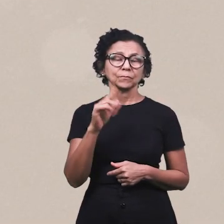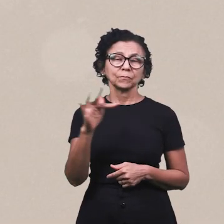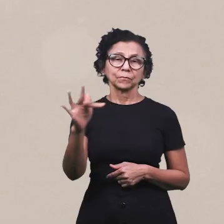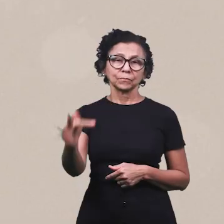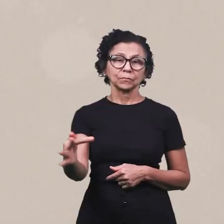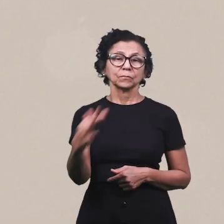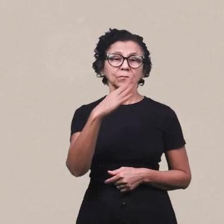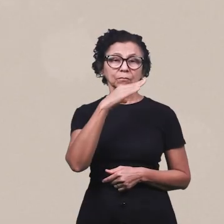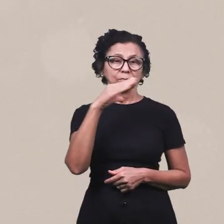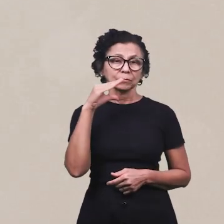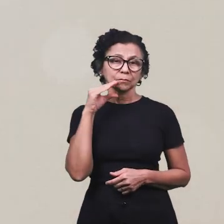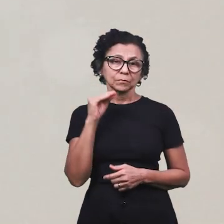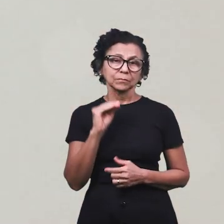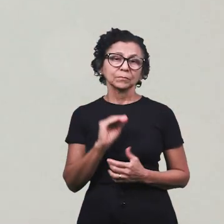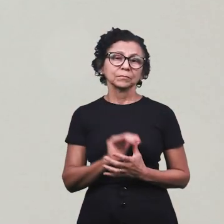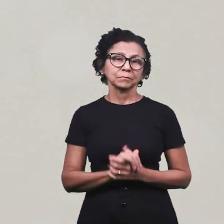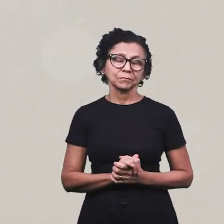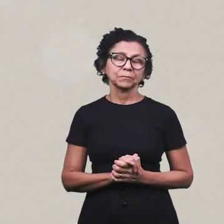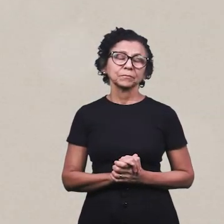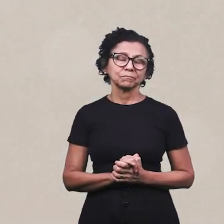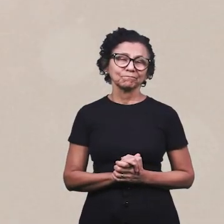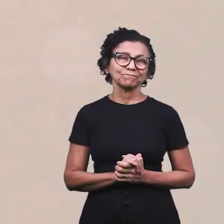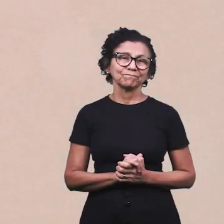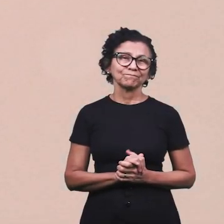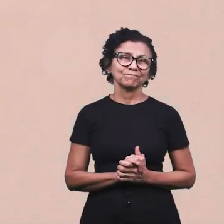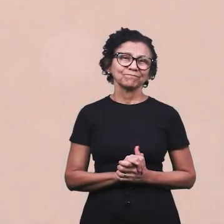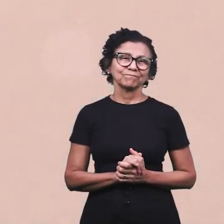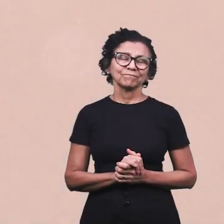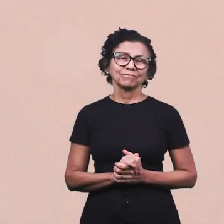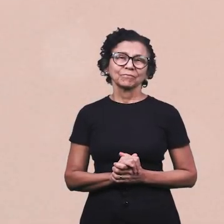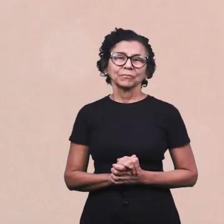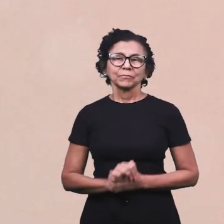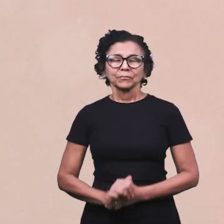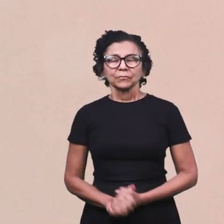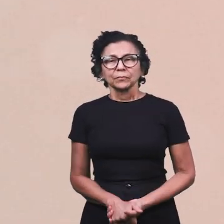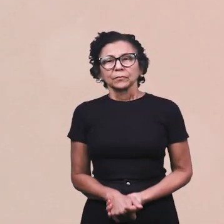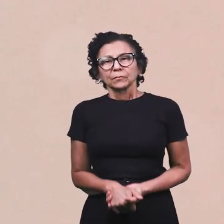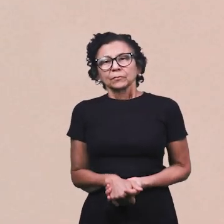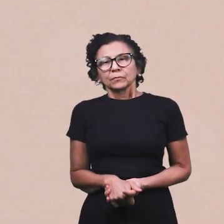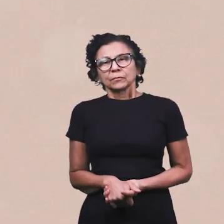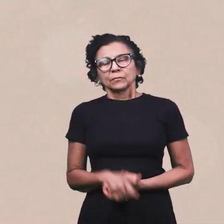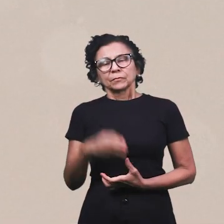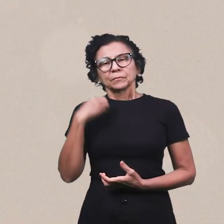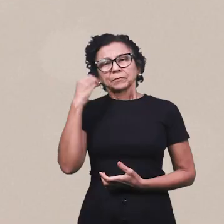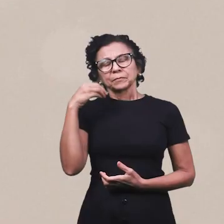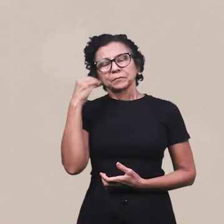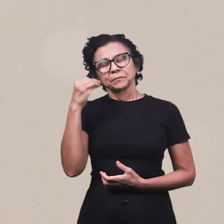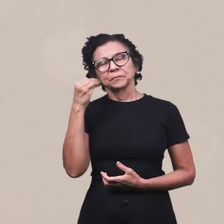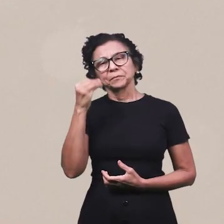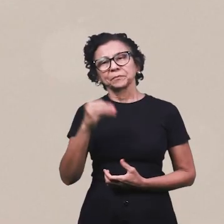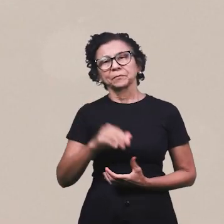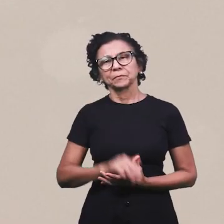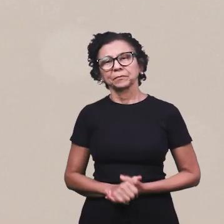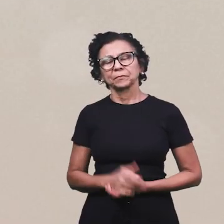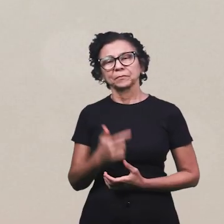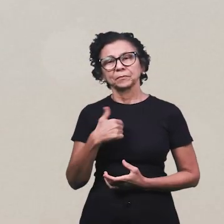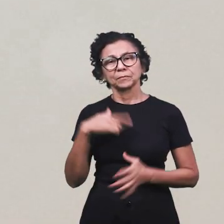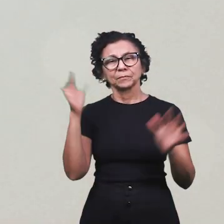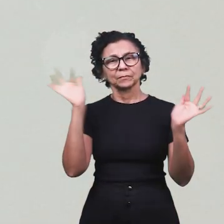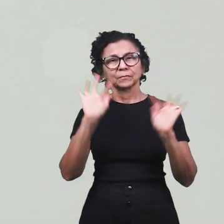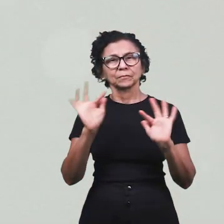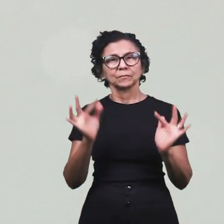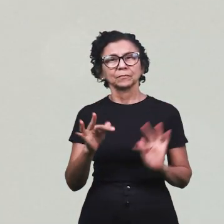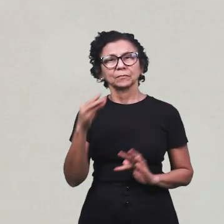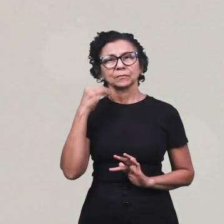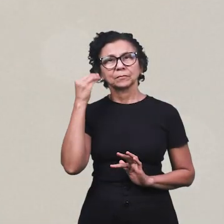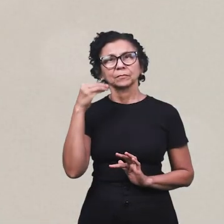E isso aconteceu, eu sei que o Sr. Carlito está muito feliz naquele dia. E eu também muito feliz em poder